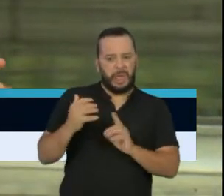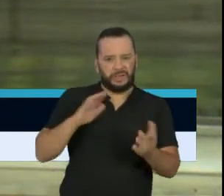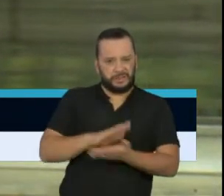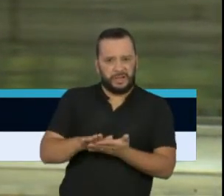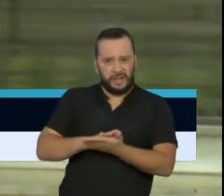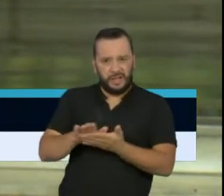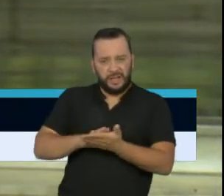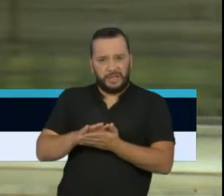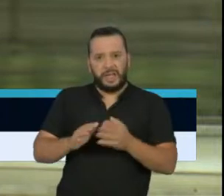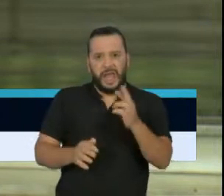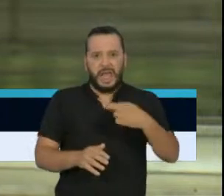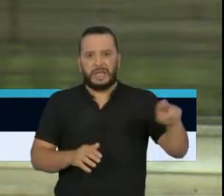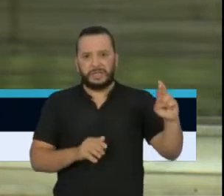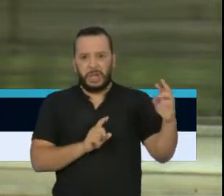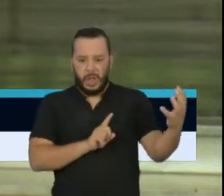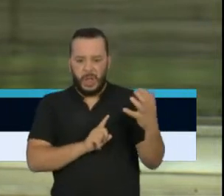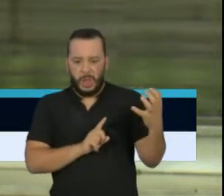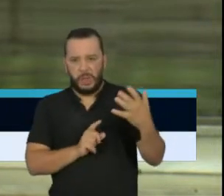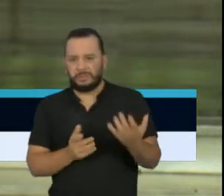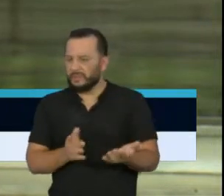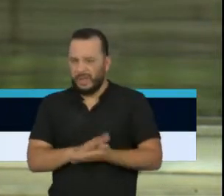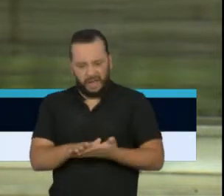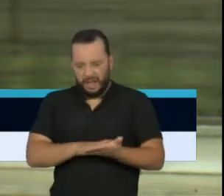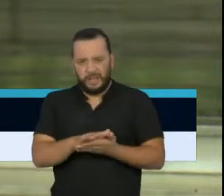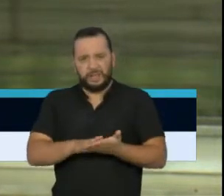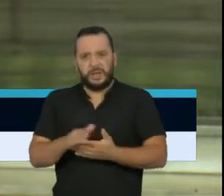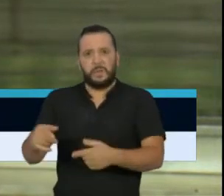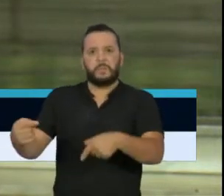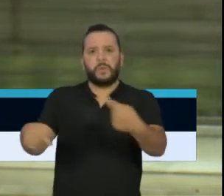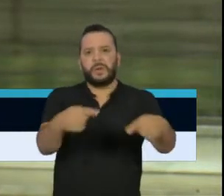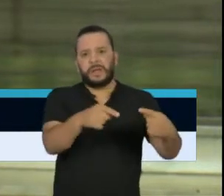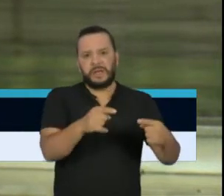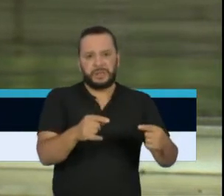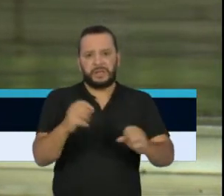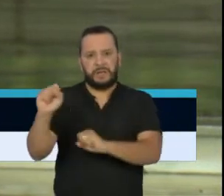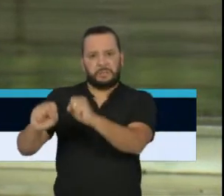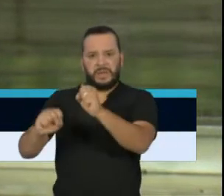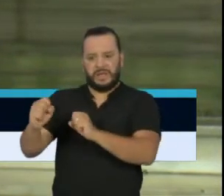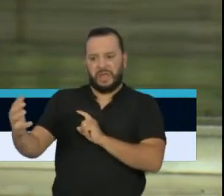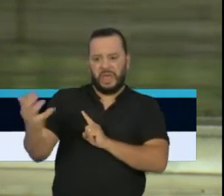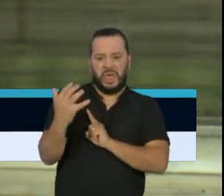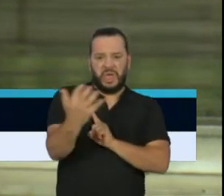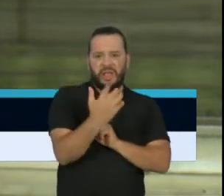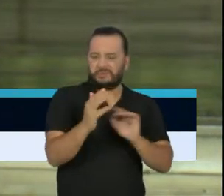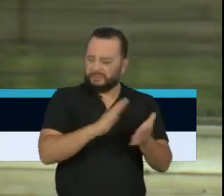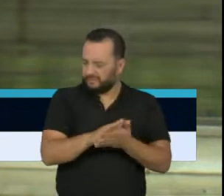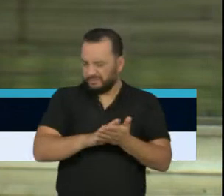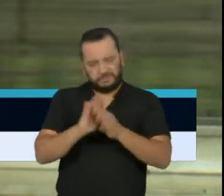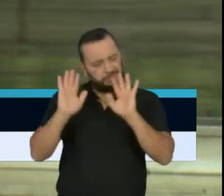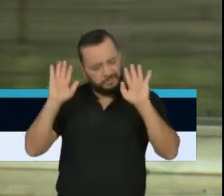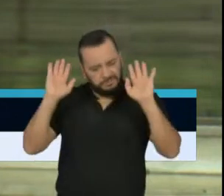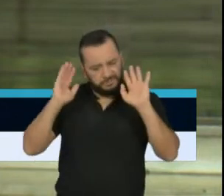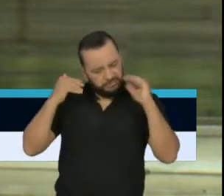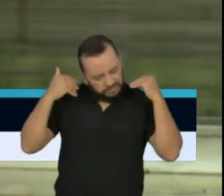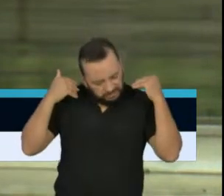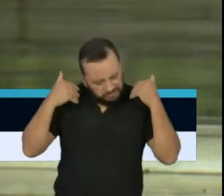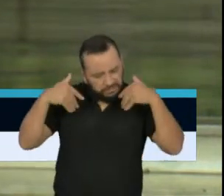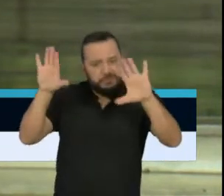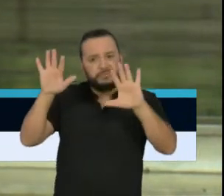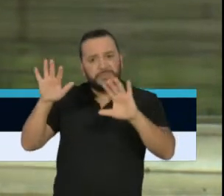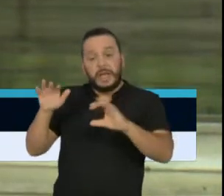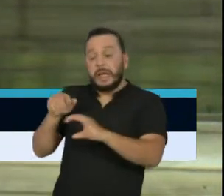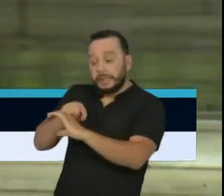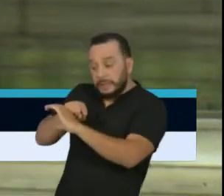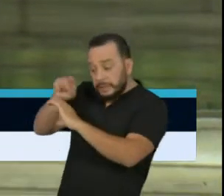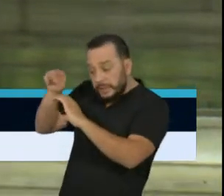nem do mundo religioso, nem do mundo político, nem do mundo empresarial. A única orientação é a orientação da